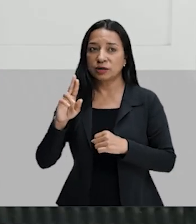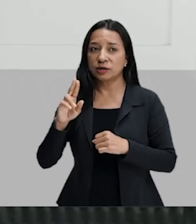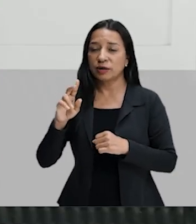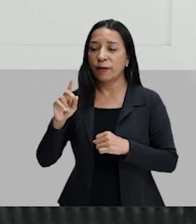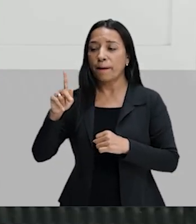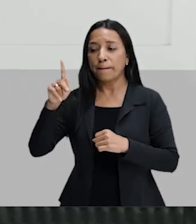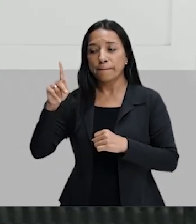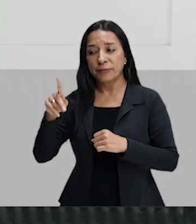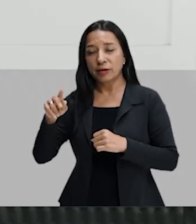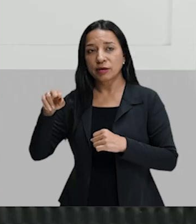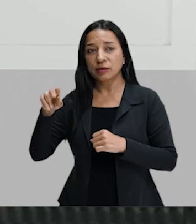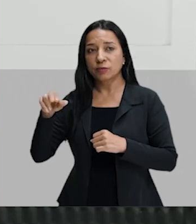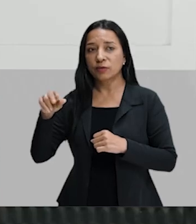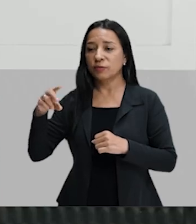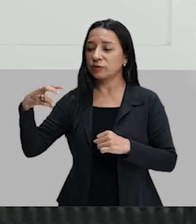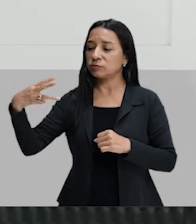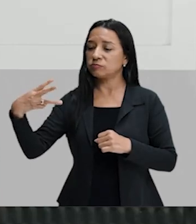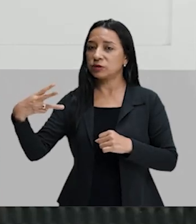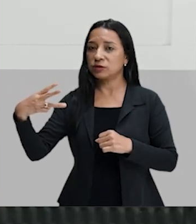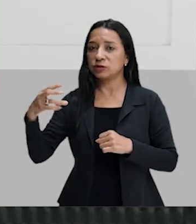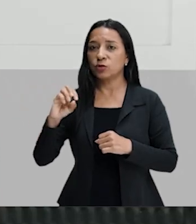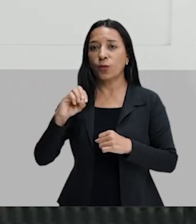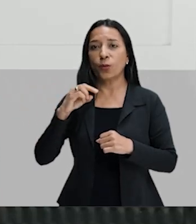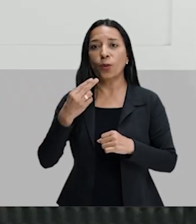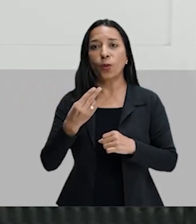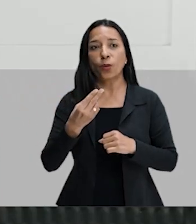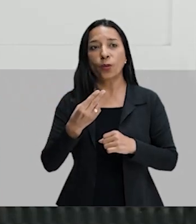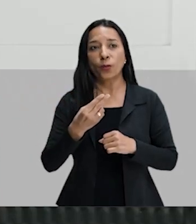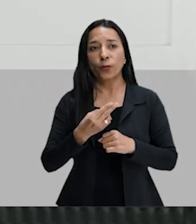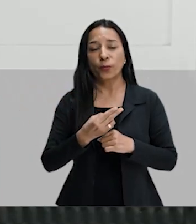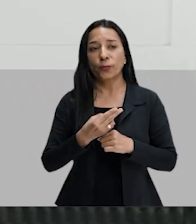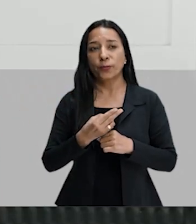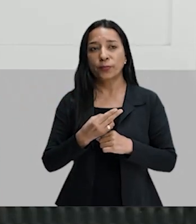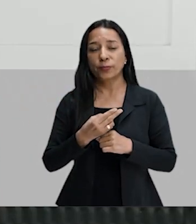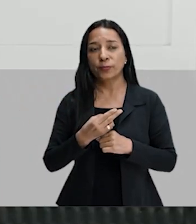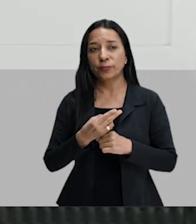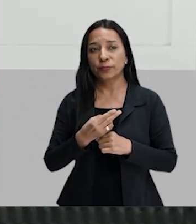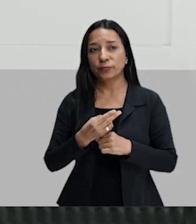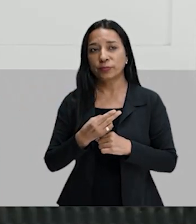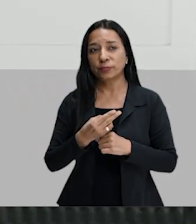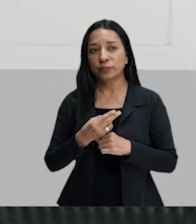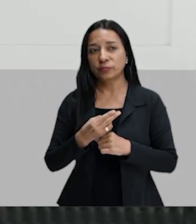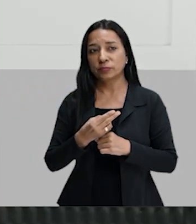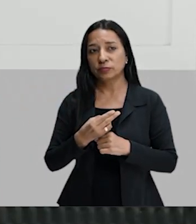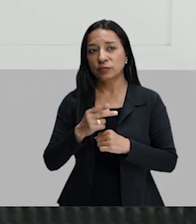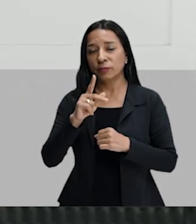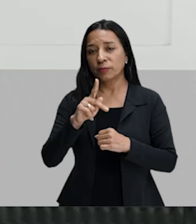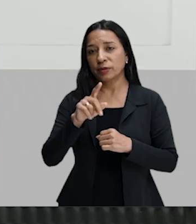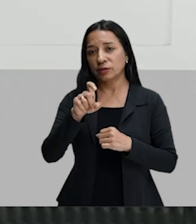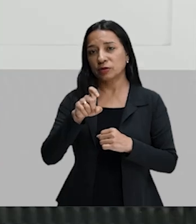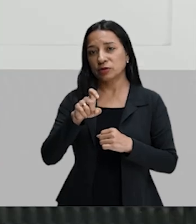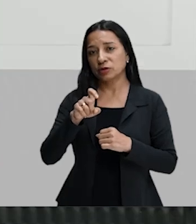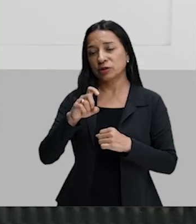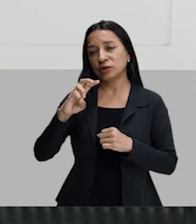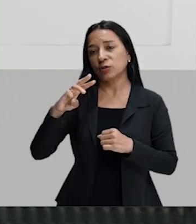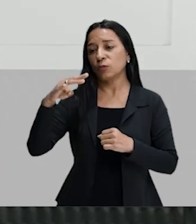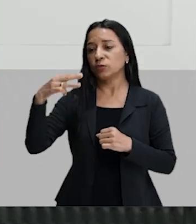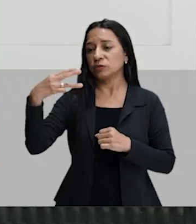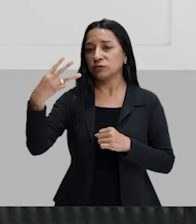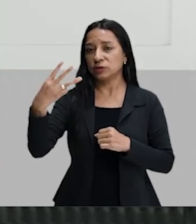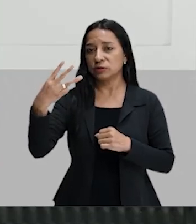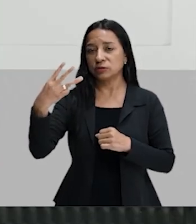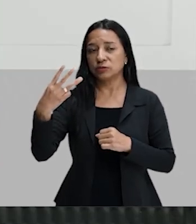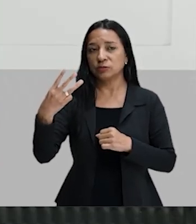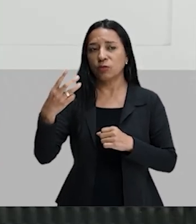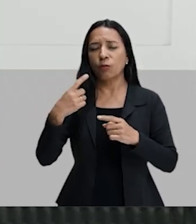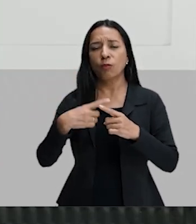3. Ou o polinômio px é um polinômio do terceiro grau. Por que é o polinômio do